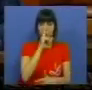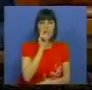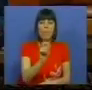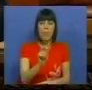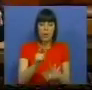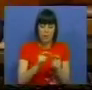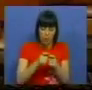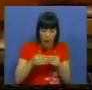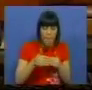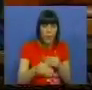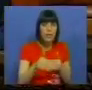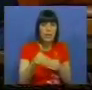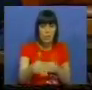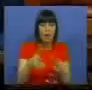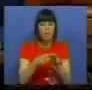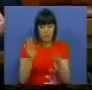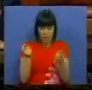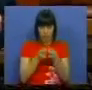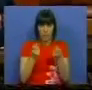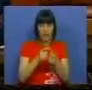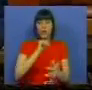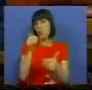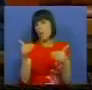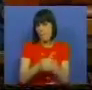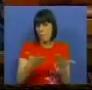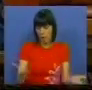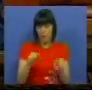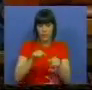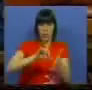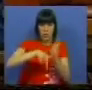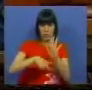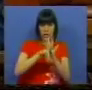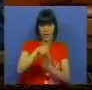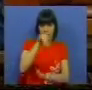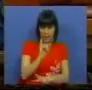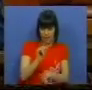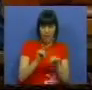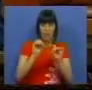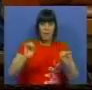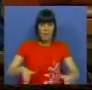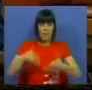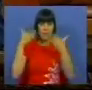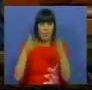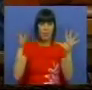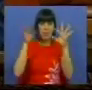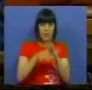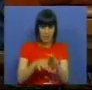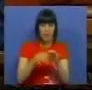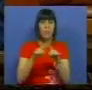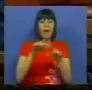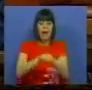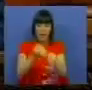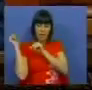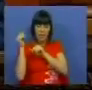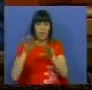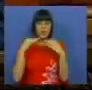que nos aproximamos e convivemos mais de perto com a morte. O que este projeto de lei tem por principal objetivo é afastar